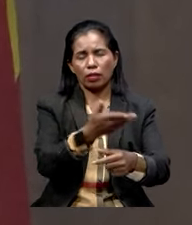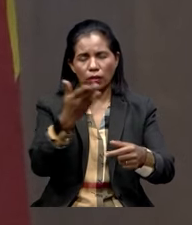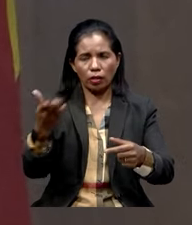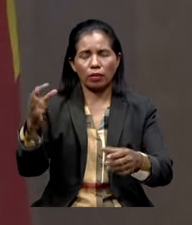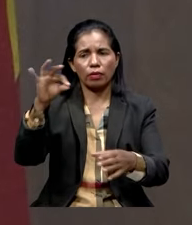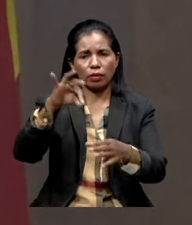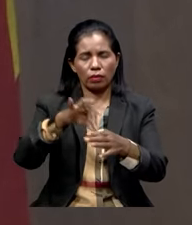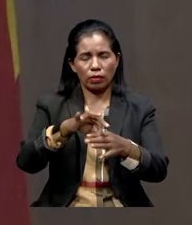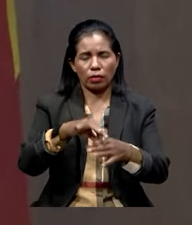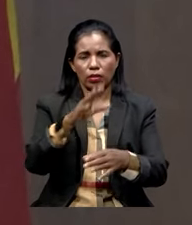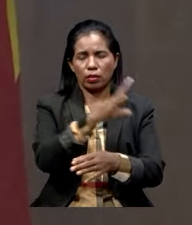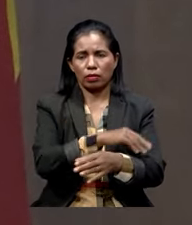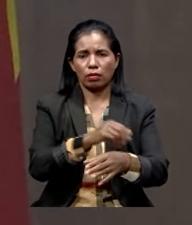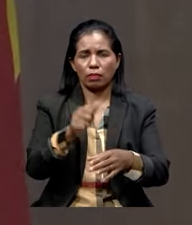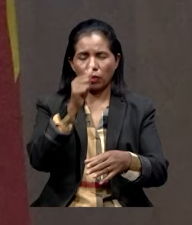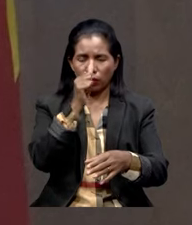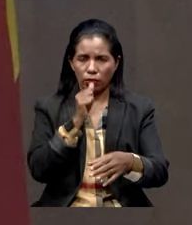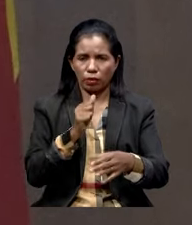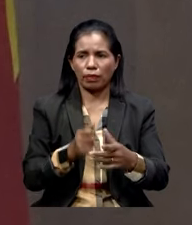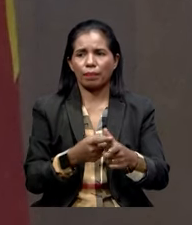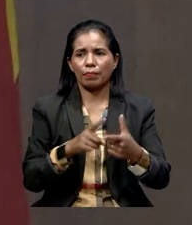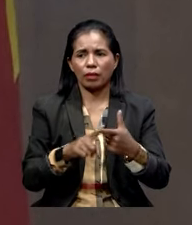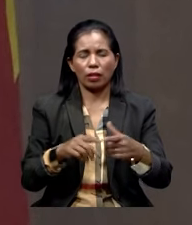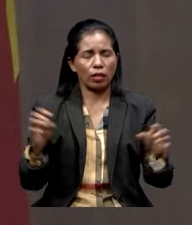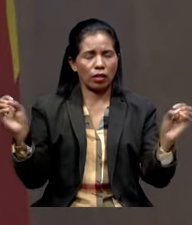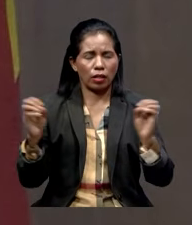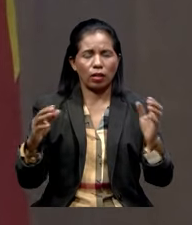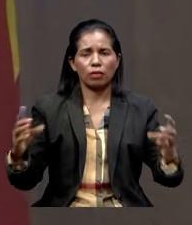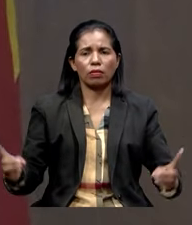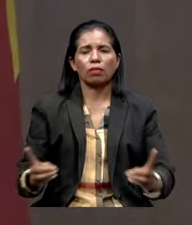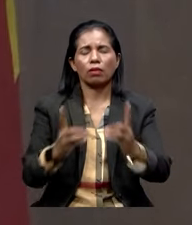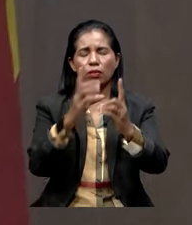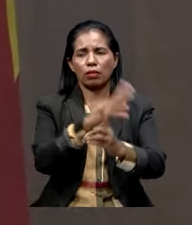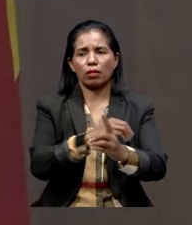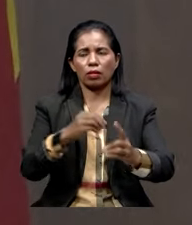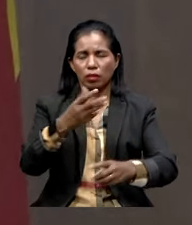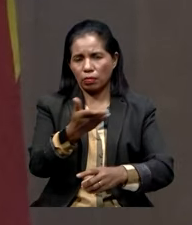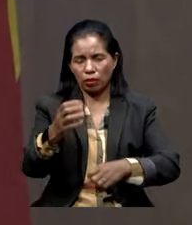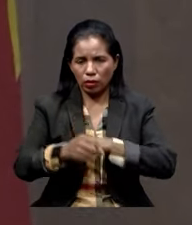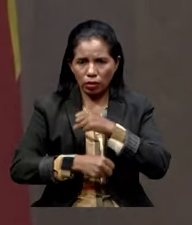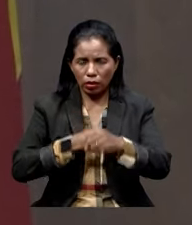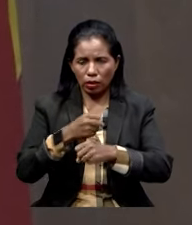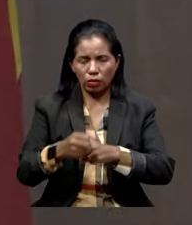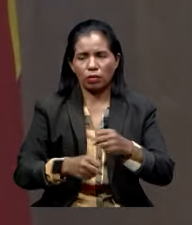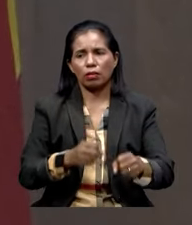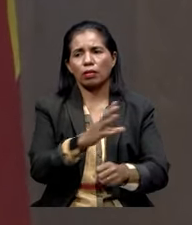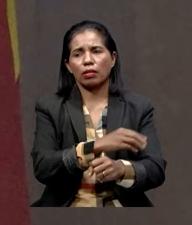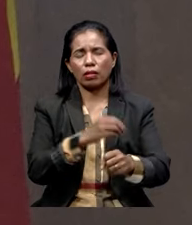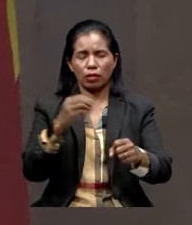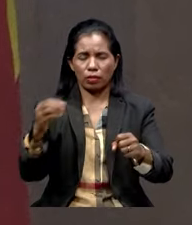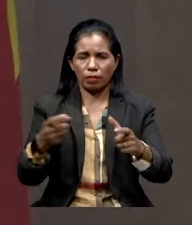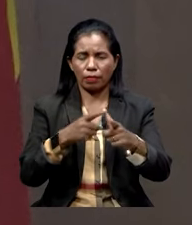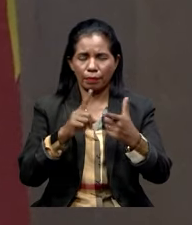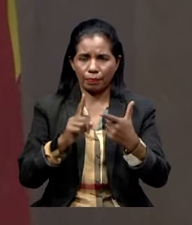fossem silenciadas. E não podemos esquecer os sacrifícios feitos, as vidas